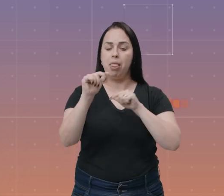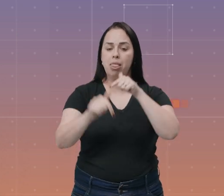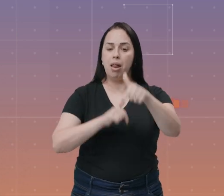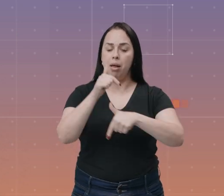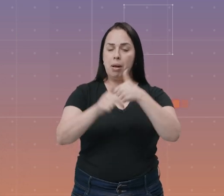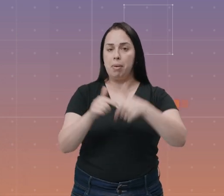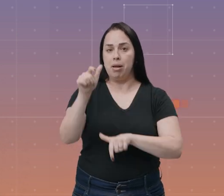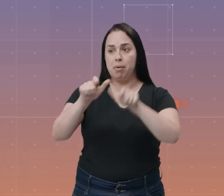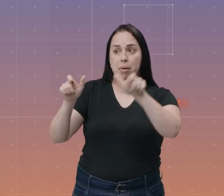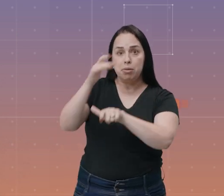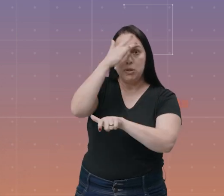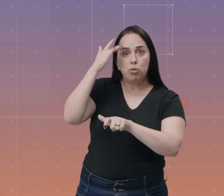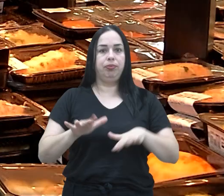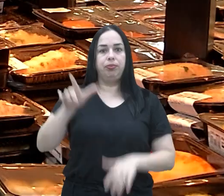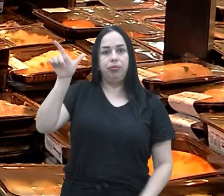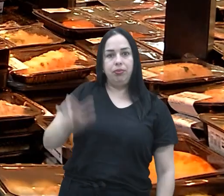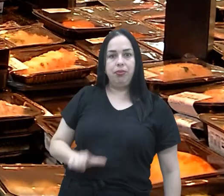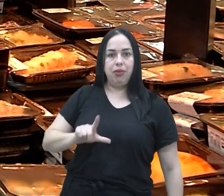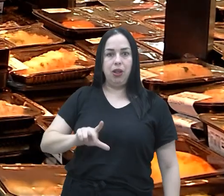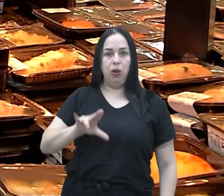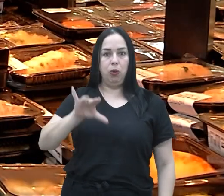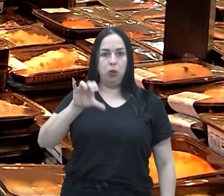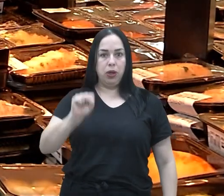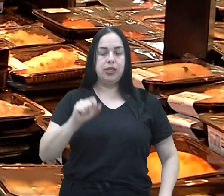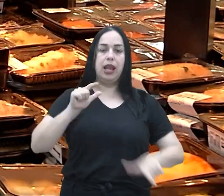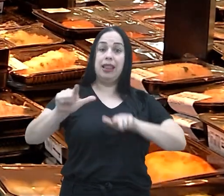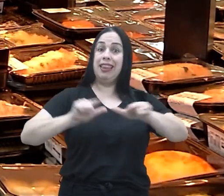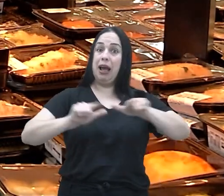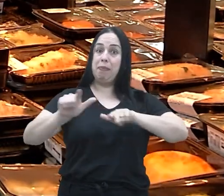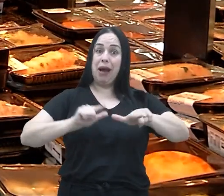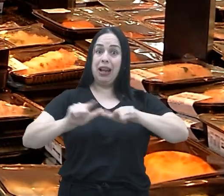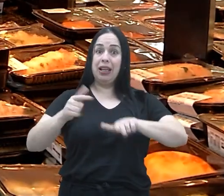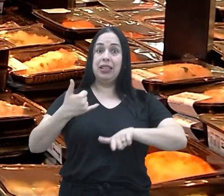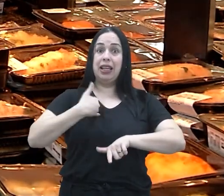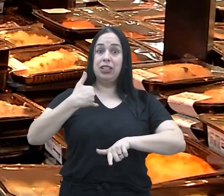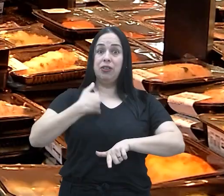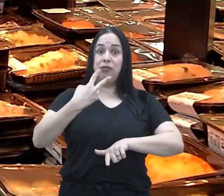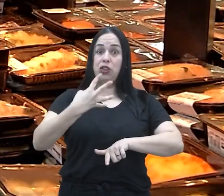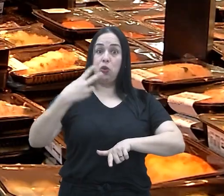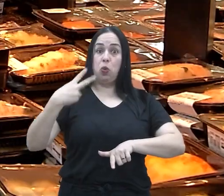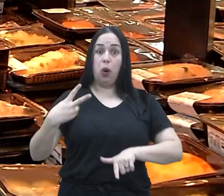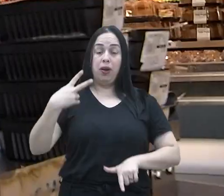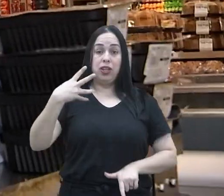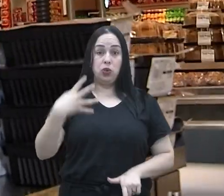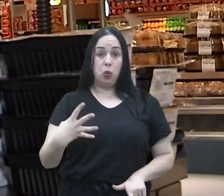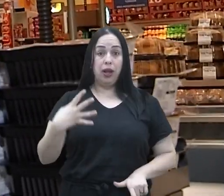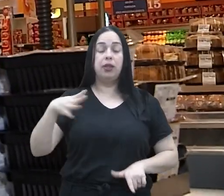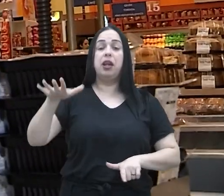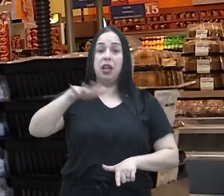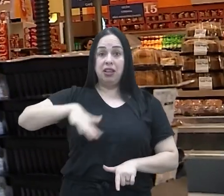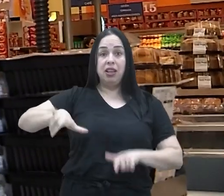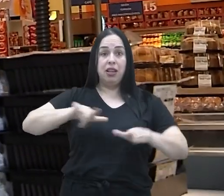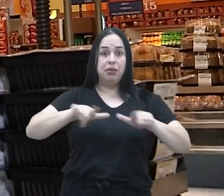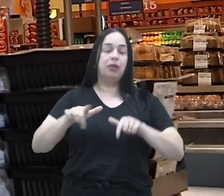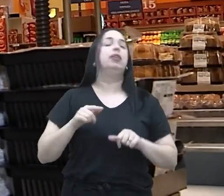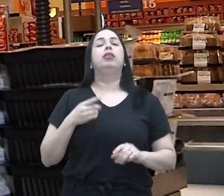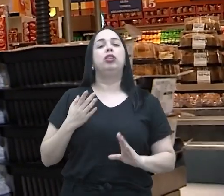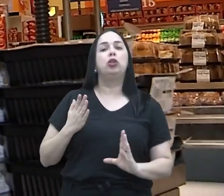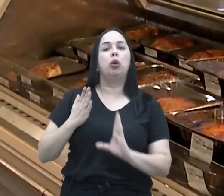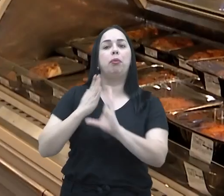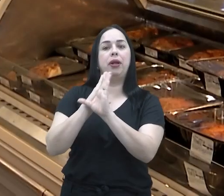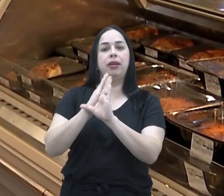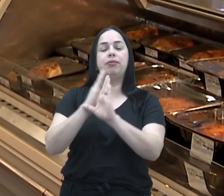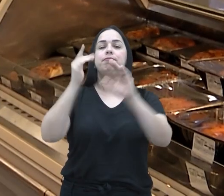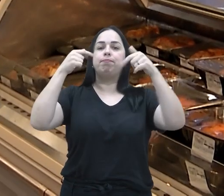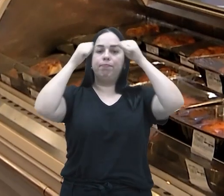com autismo na cidade. Lucas, de 24 anos, trabalha em um supermercado na zona sul de São José dos